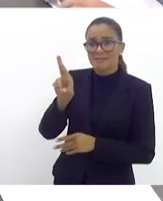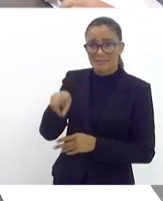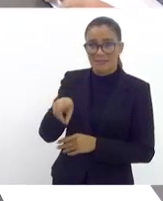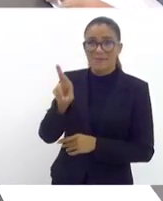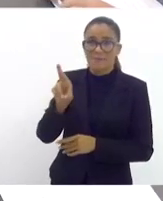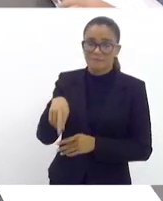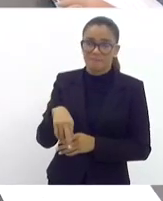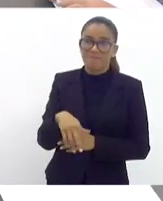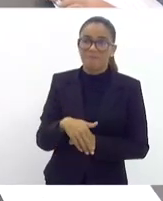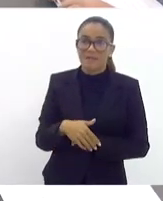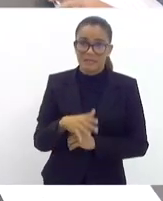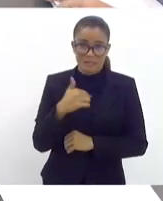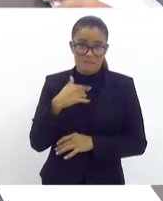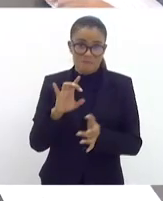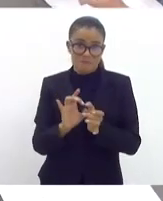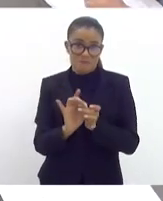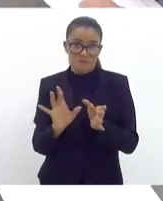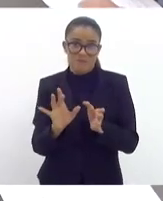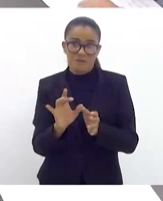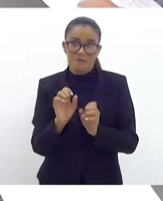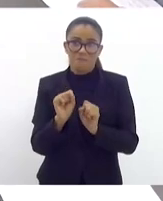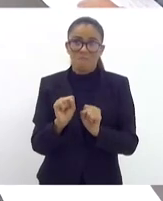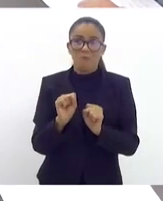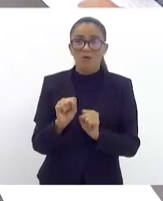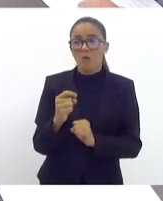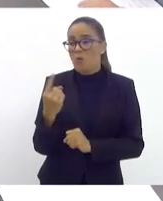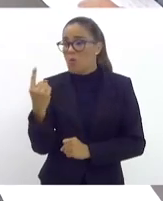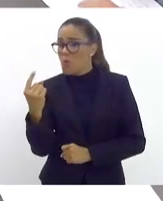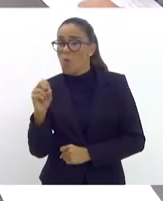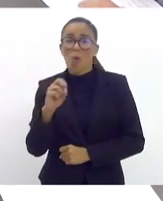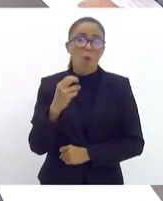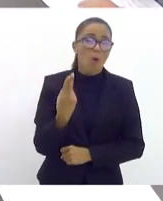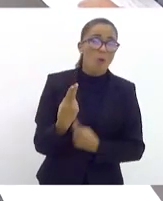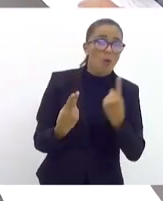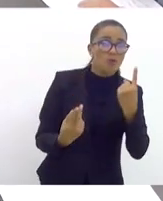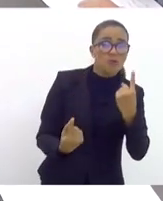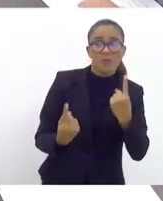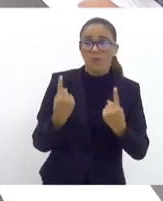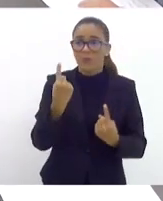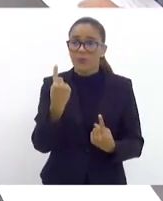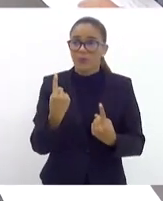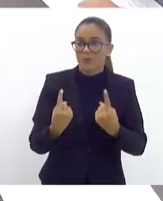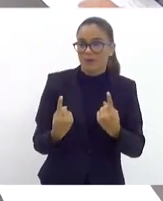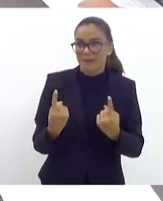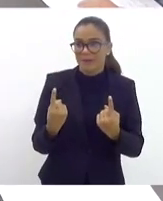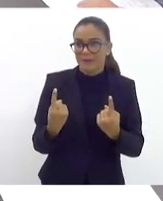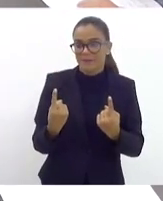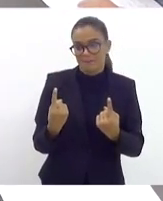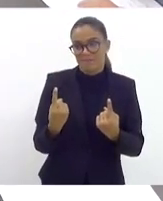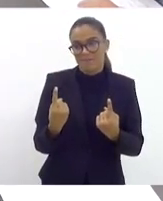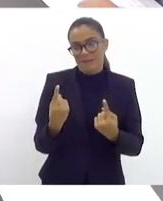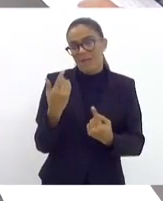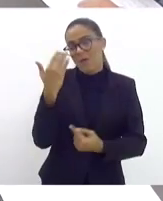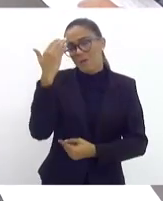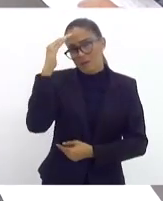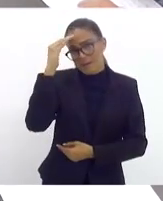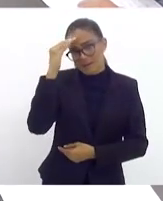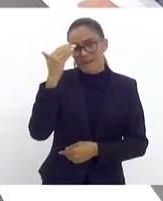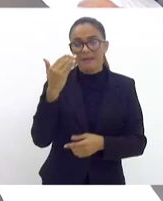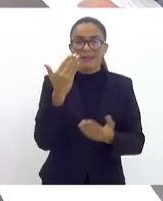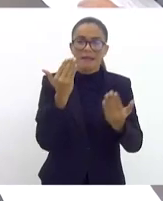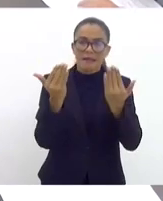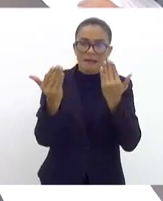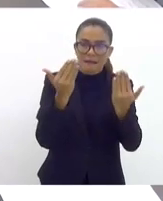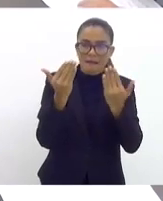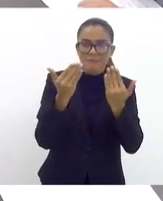Uma Vez que Eu mencionei é a mesma coisa no final pode ser um ou outro decisão até antagônica ao a